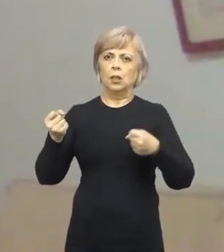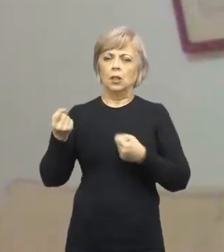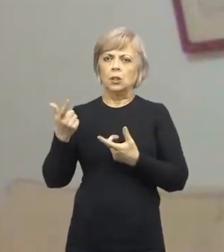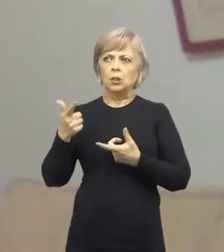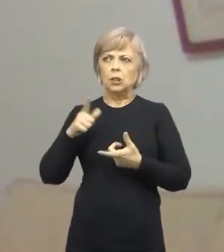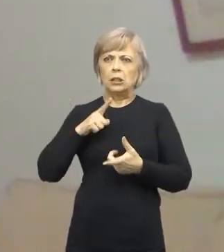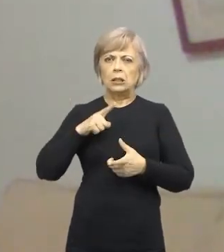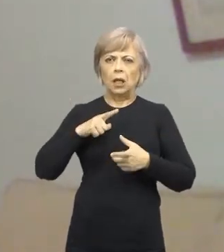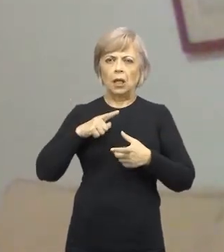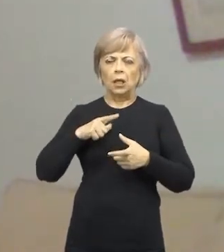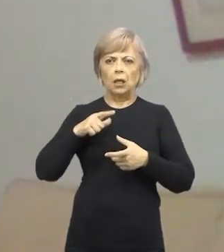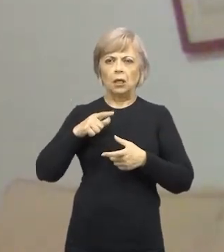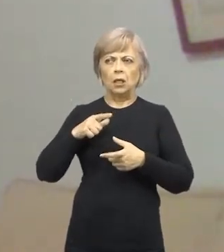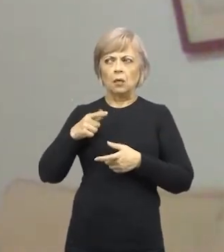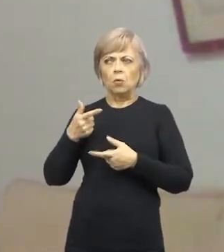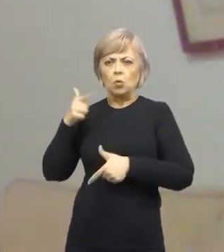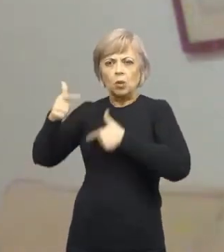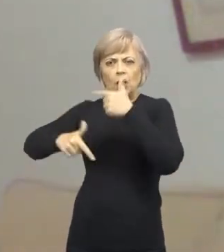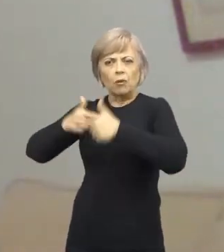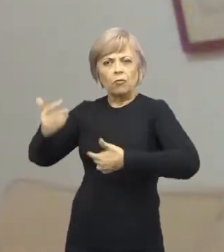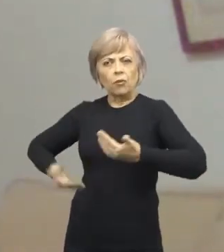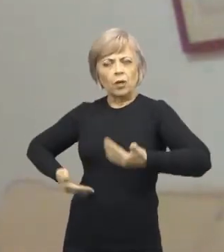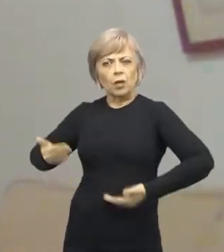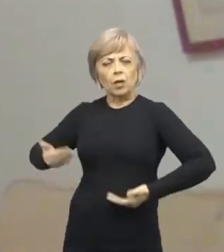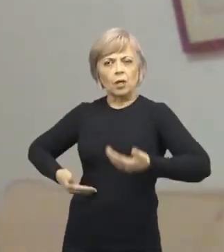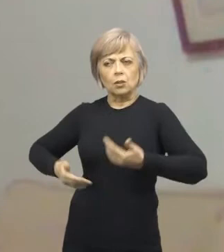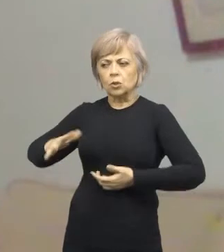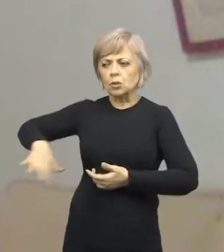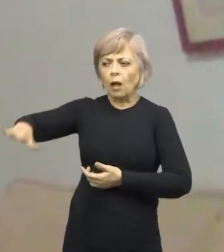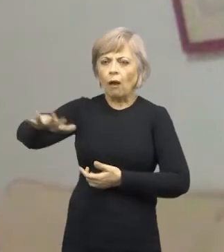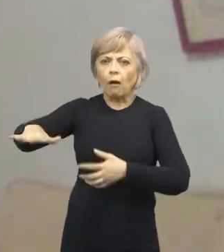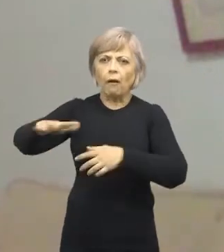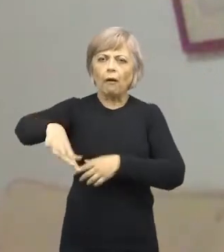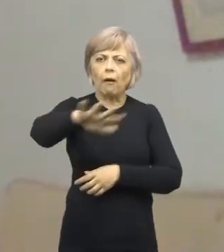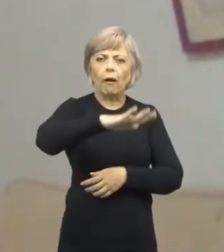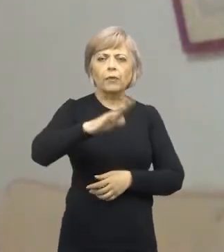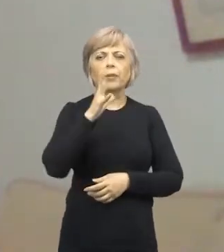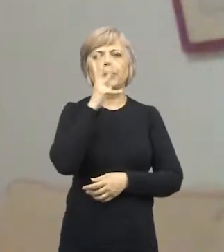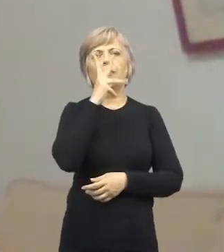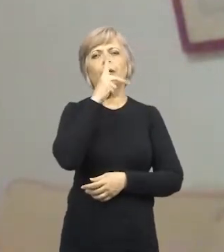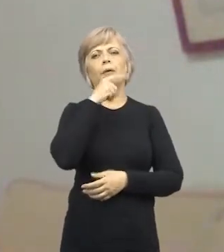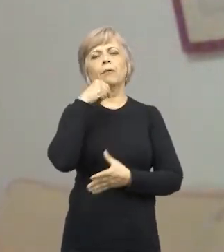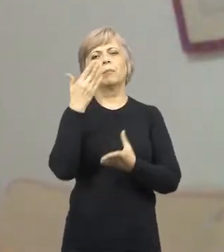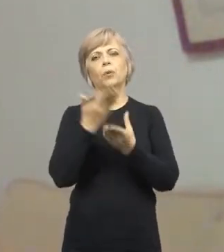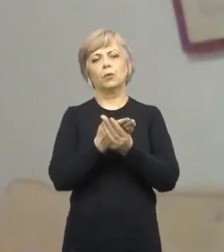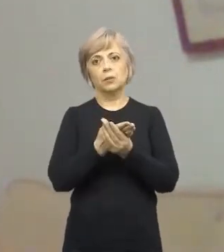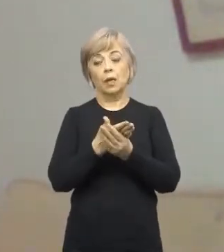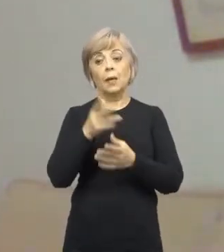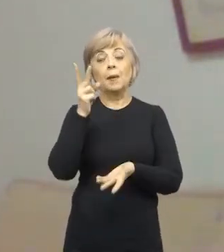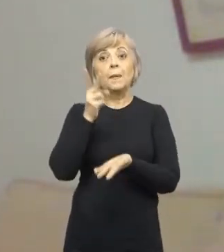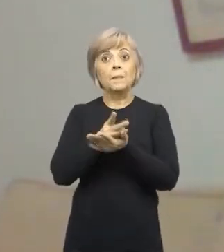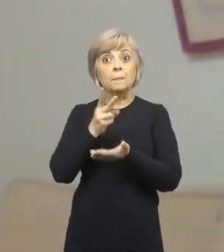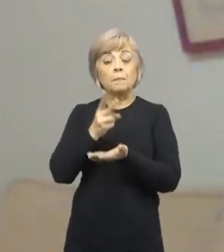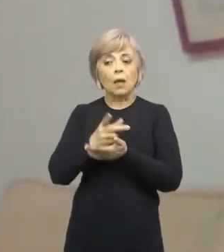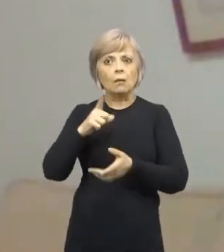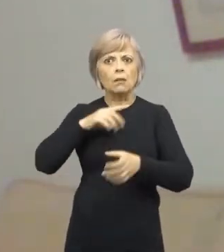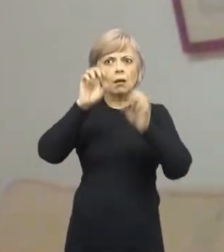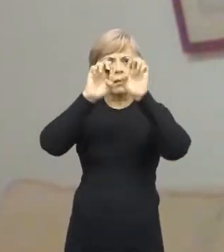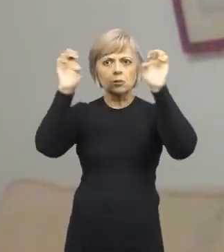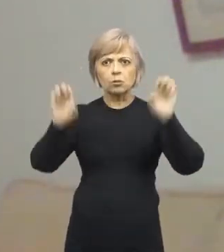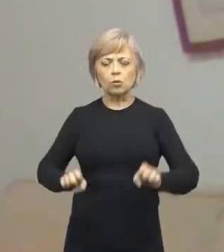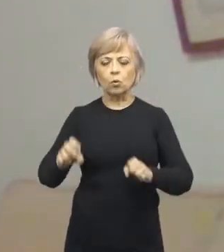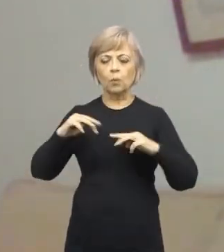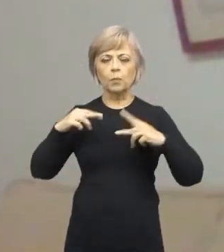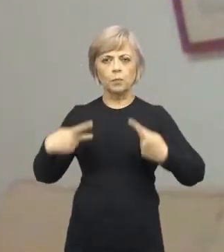prestação jurisdicional adequada é a morosidade dos processos. E, mesmo com toda a sua estrutura,